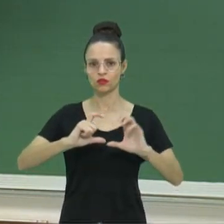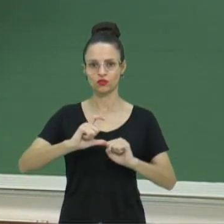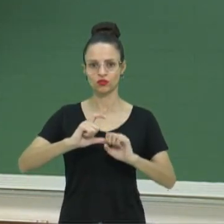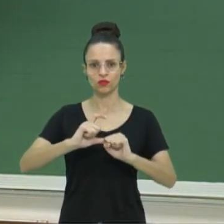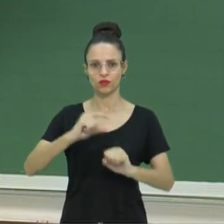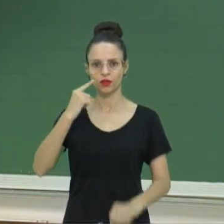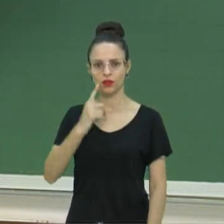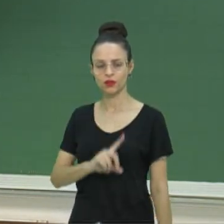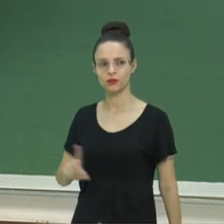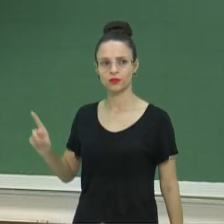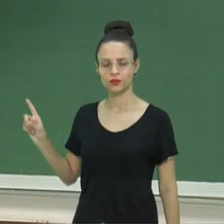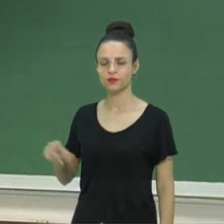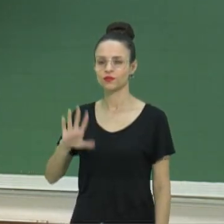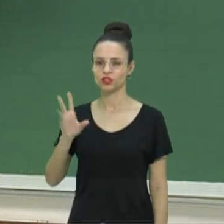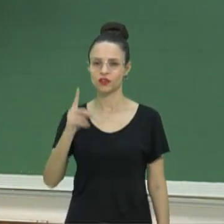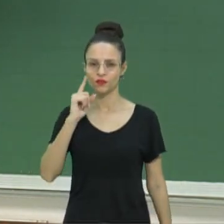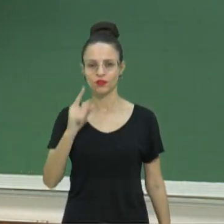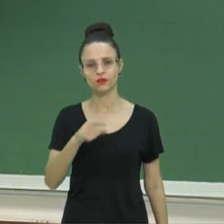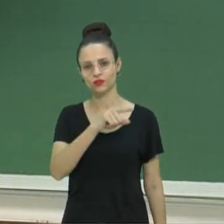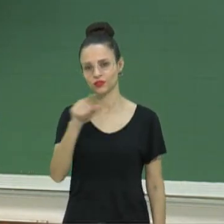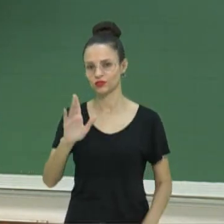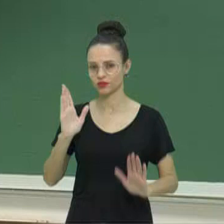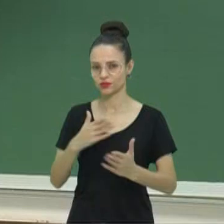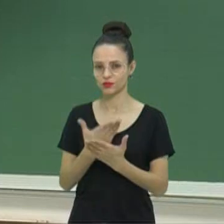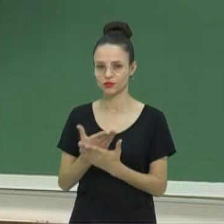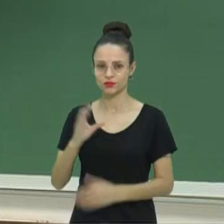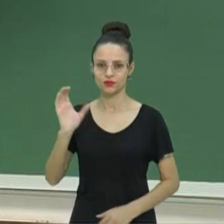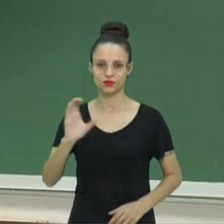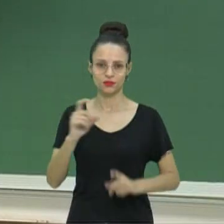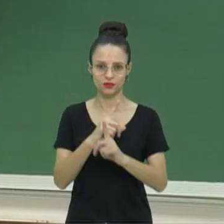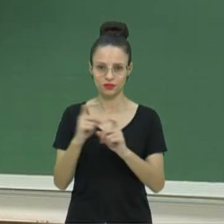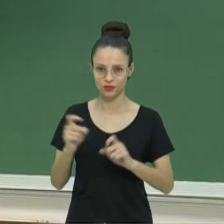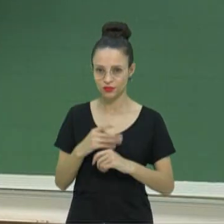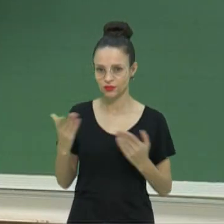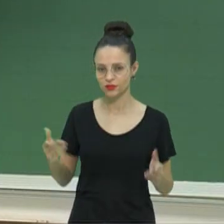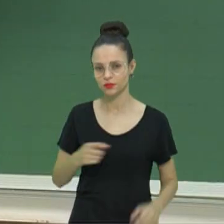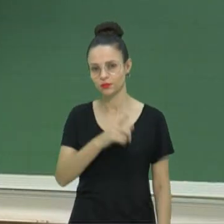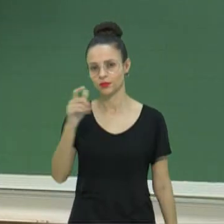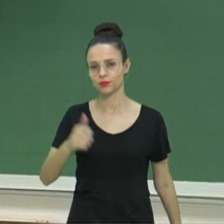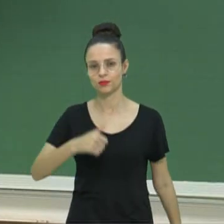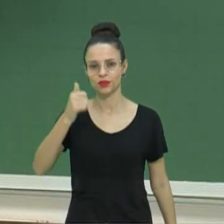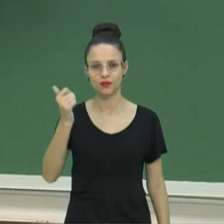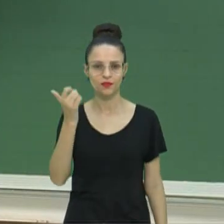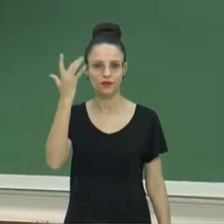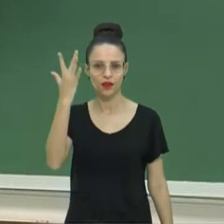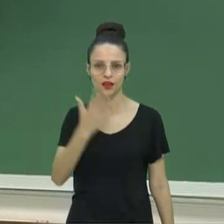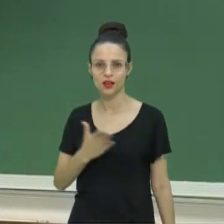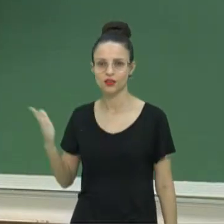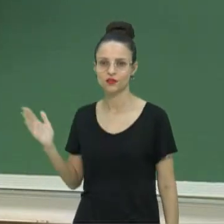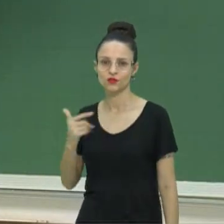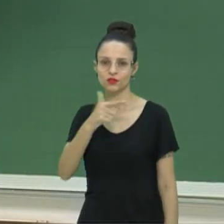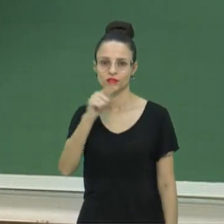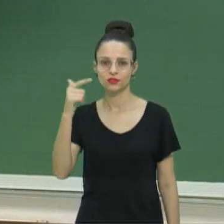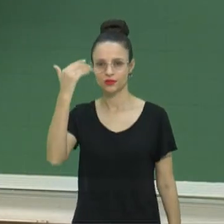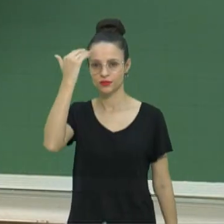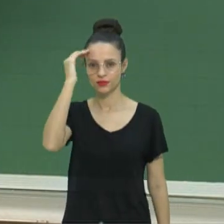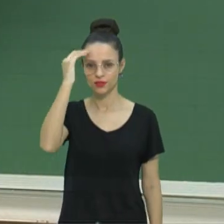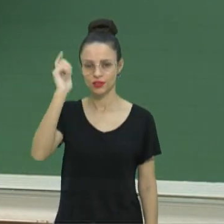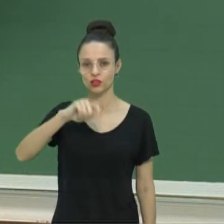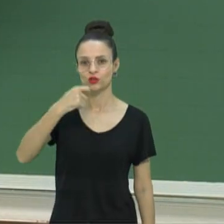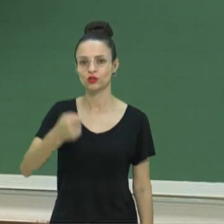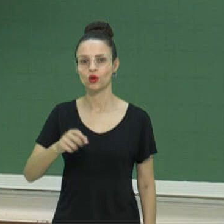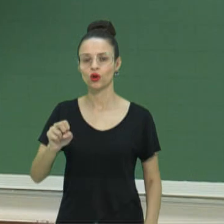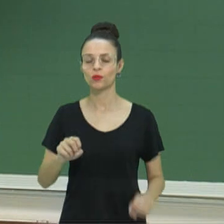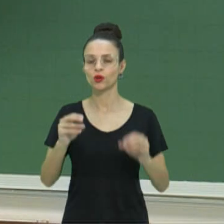aqui, como vocês já viram lá em ciências, ou estão vendo em ciências, né? Também vai ficar mais fácil essa questão da musculatura do